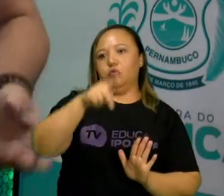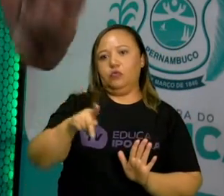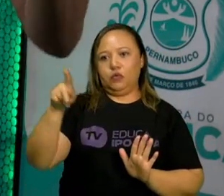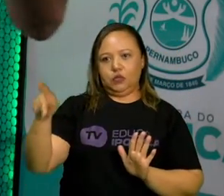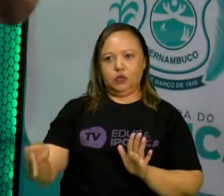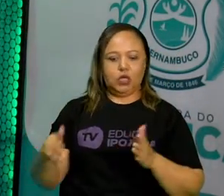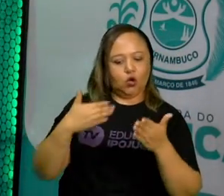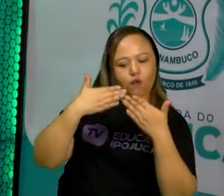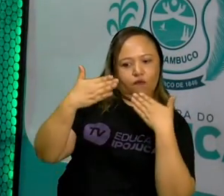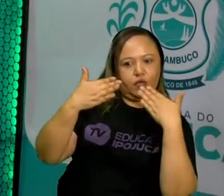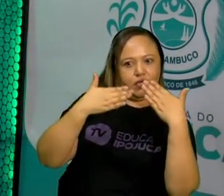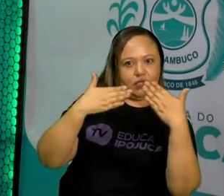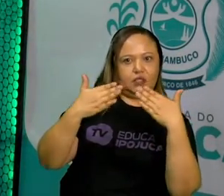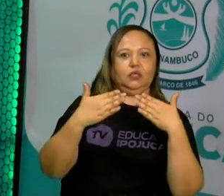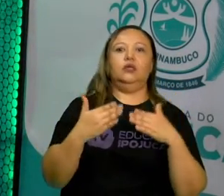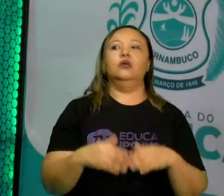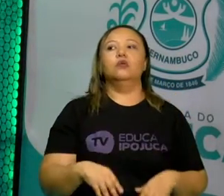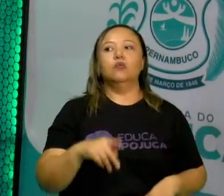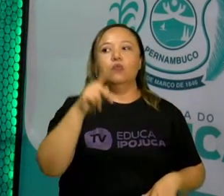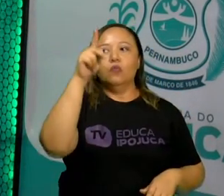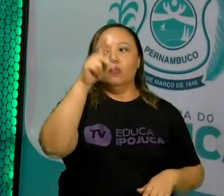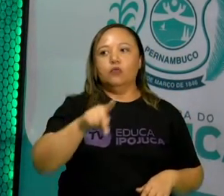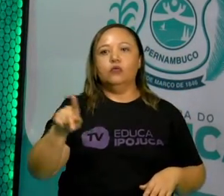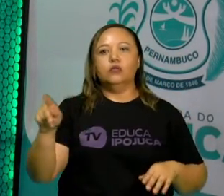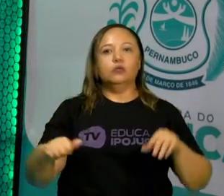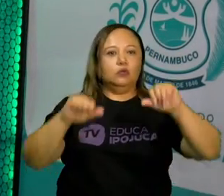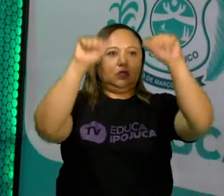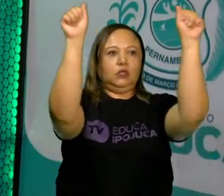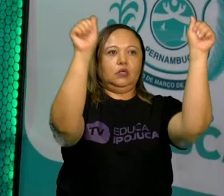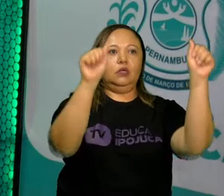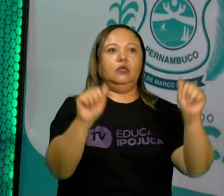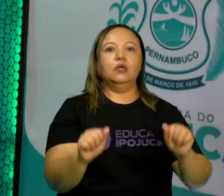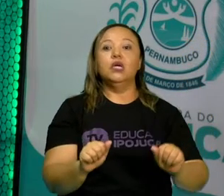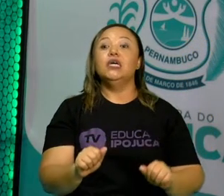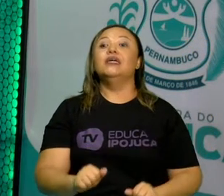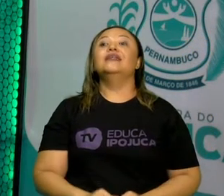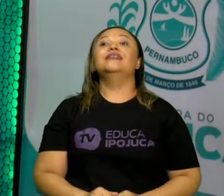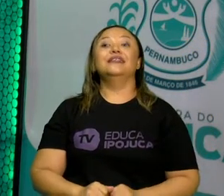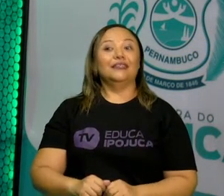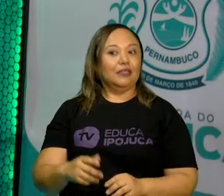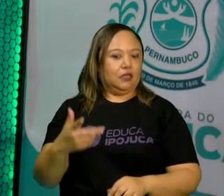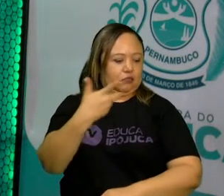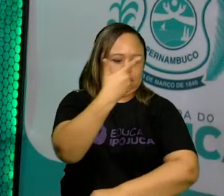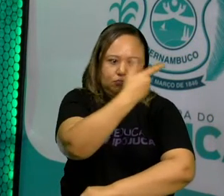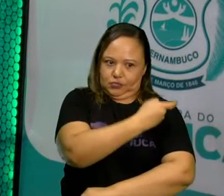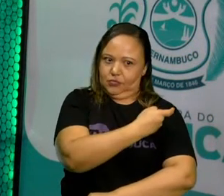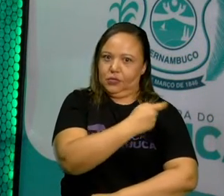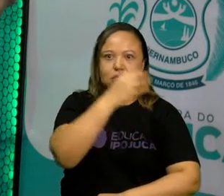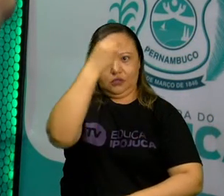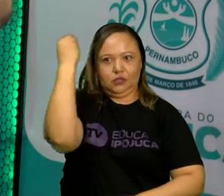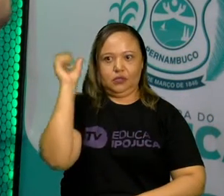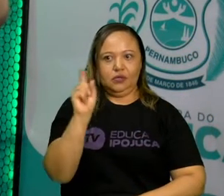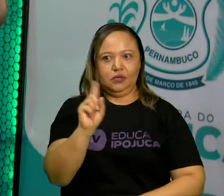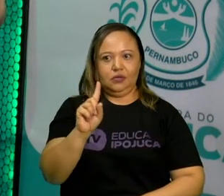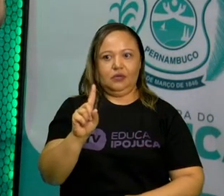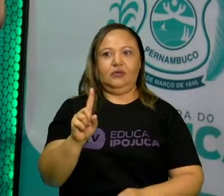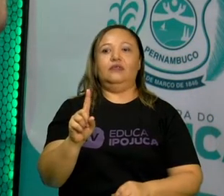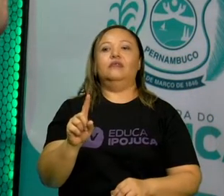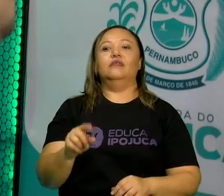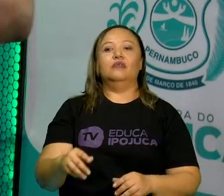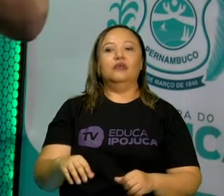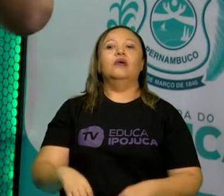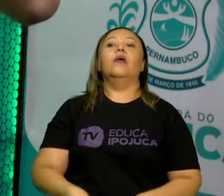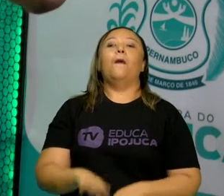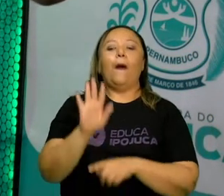com ele um pouquinho sobre isso e para finalizar Não esquece de vacinar Ok vamos se proteger contra